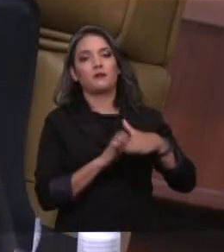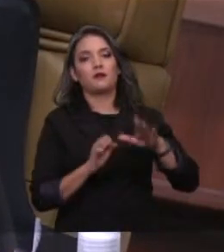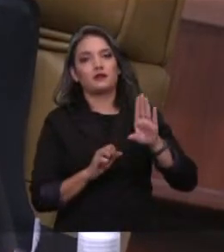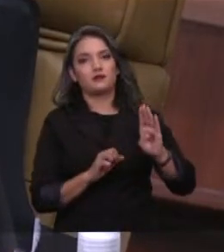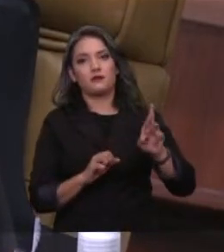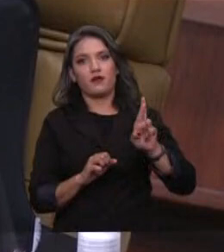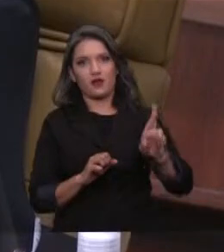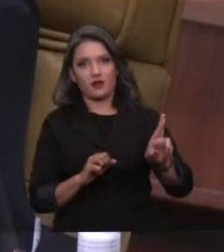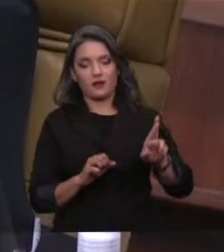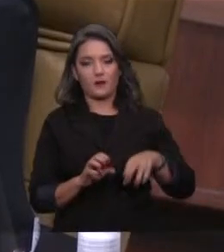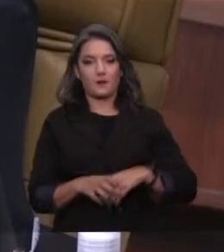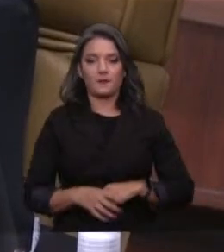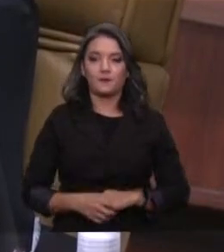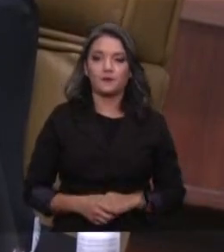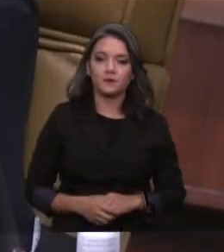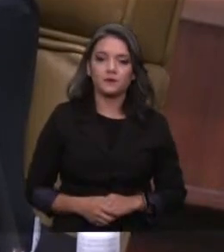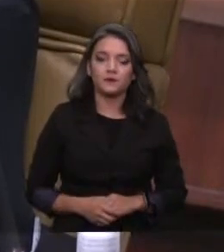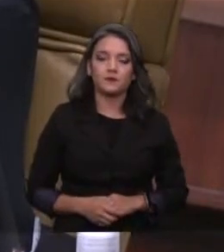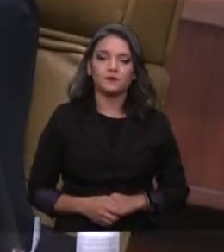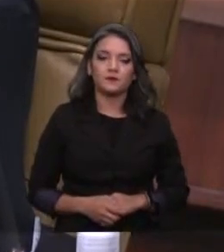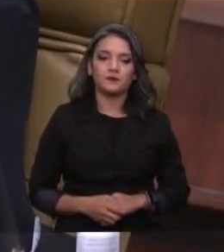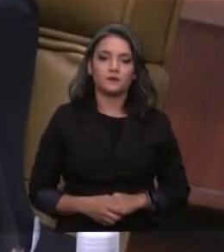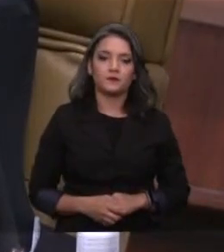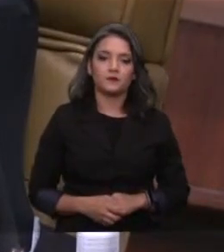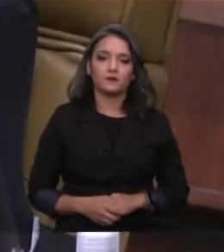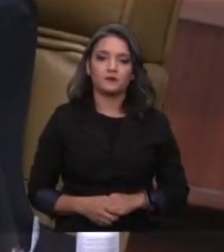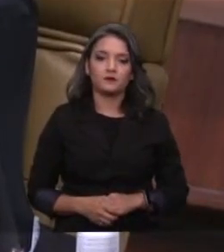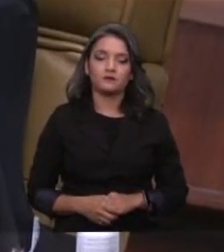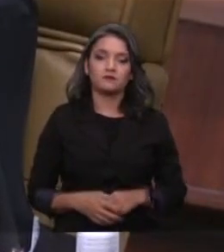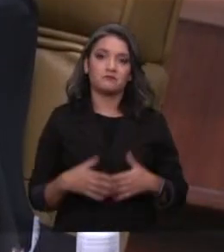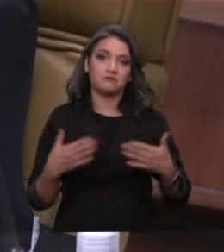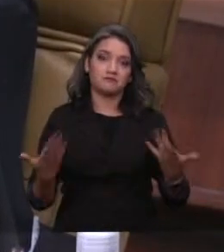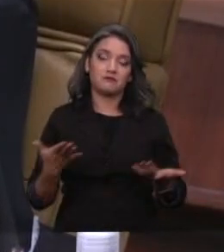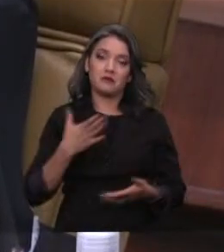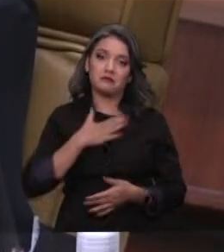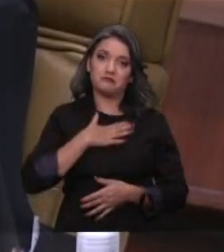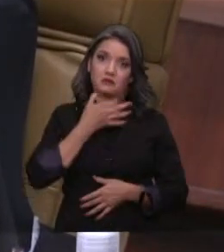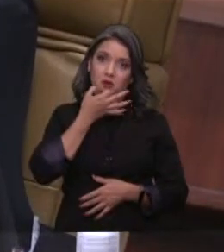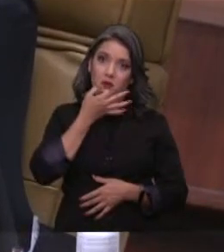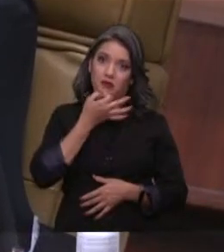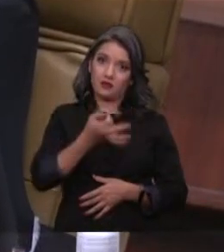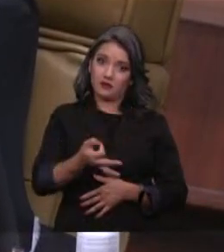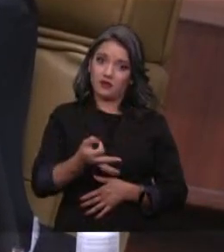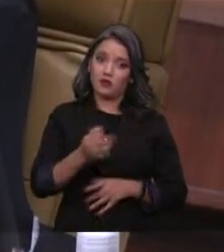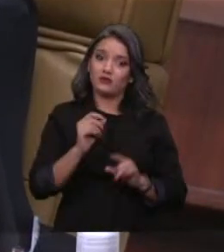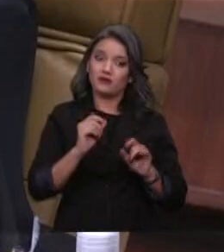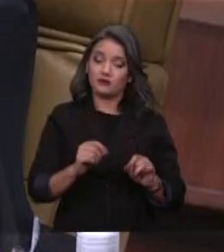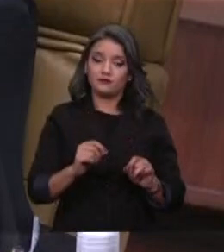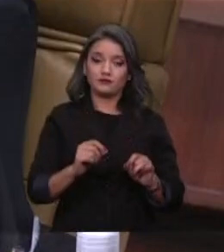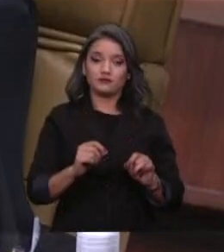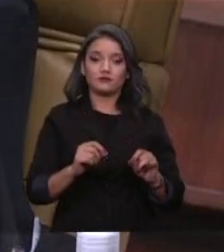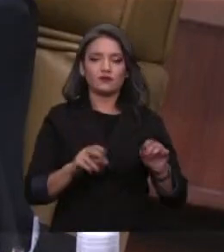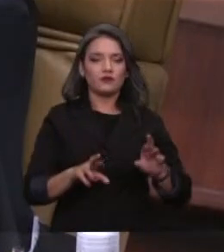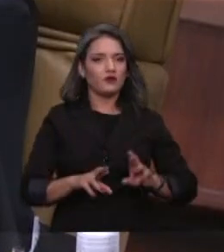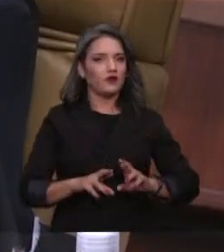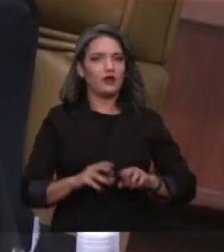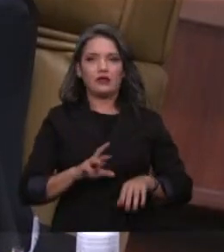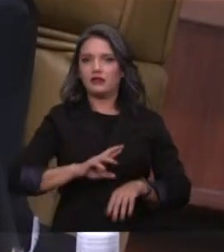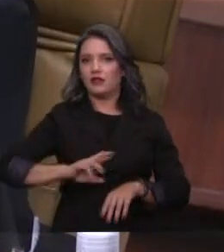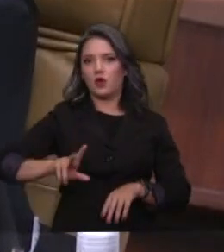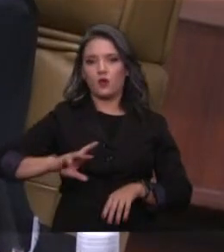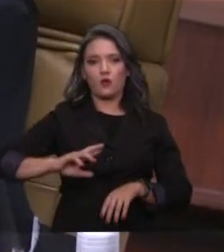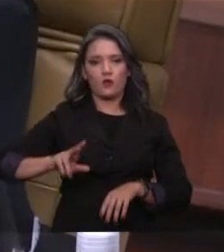BR Distribuidora. Situação essa, que a meu juízo difere bastante da narrativa da